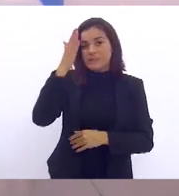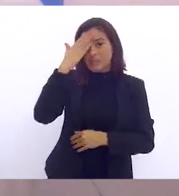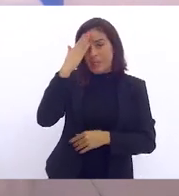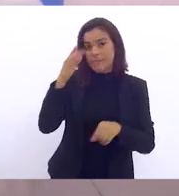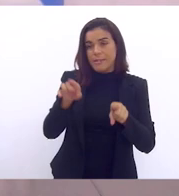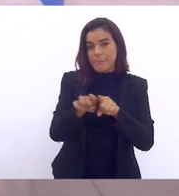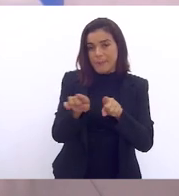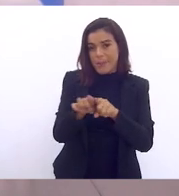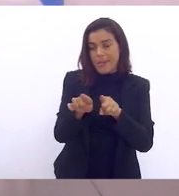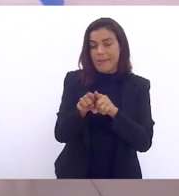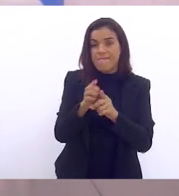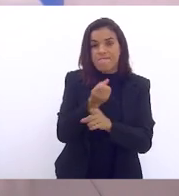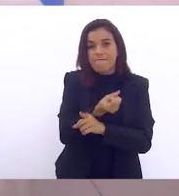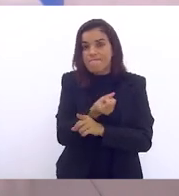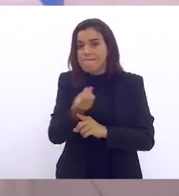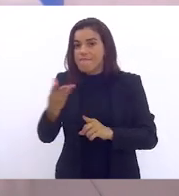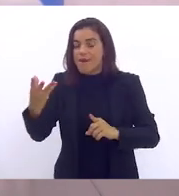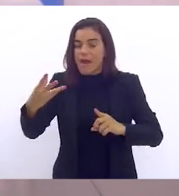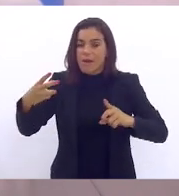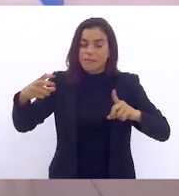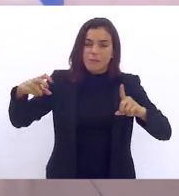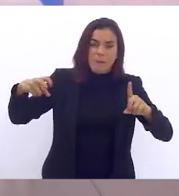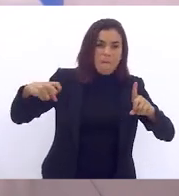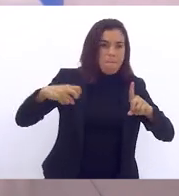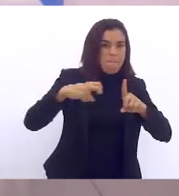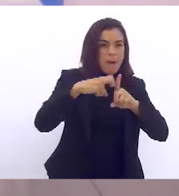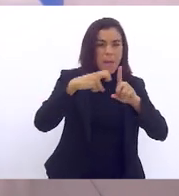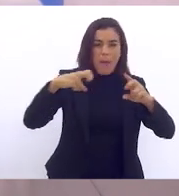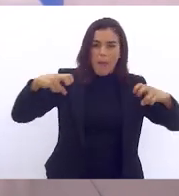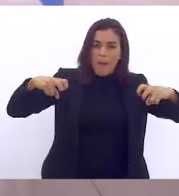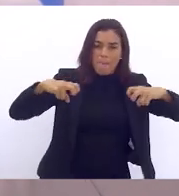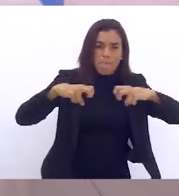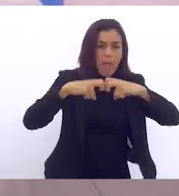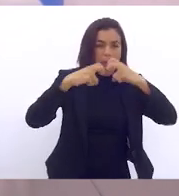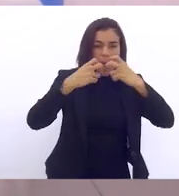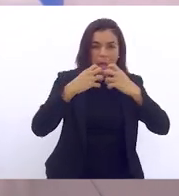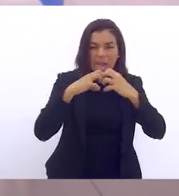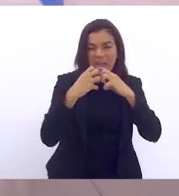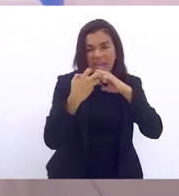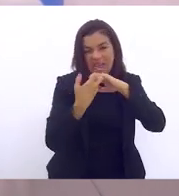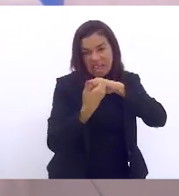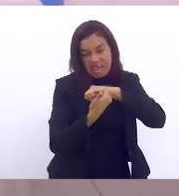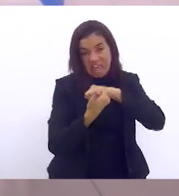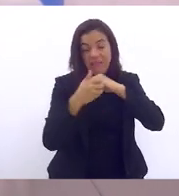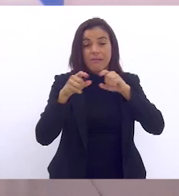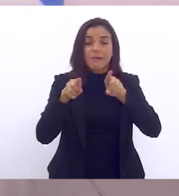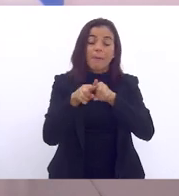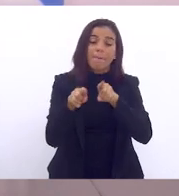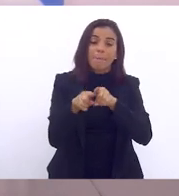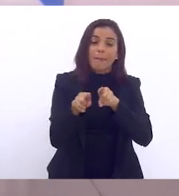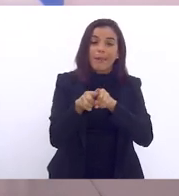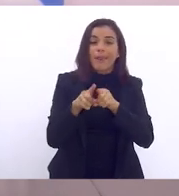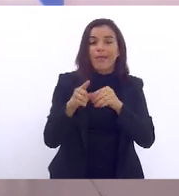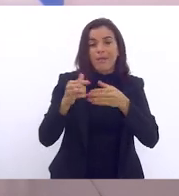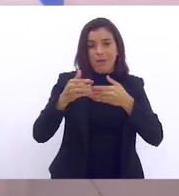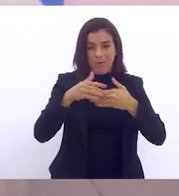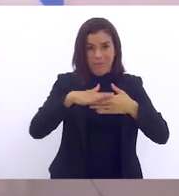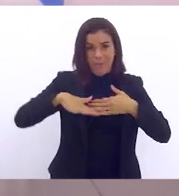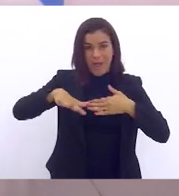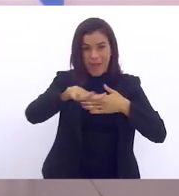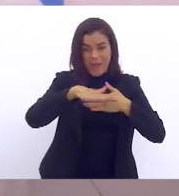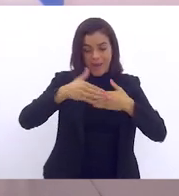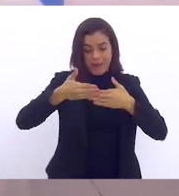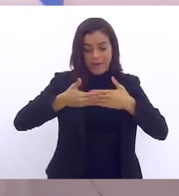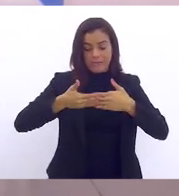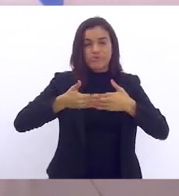que nós já presenciamos na Rodovia Rio Santos Principalmente quando passava da parte ali que já está tá eh